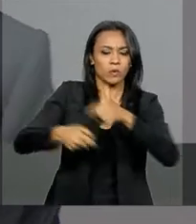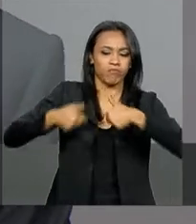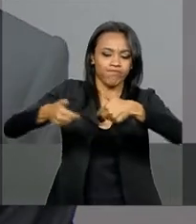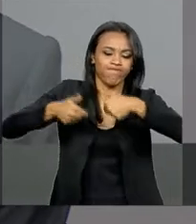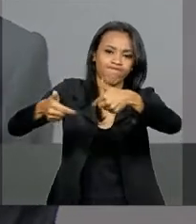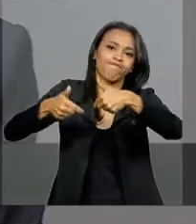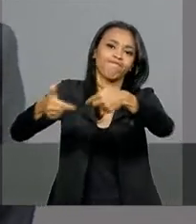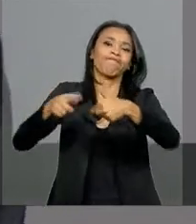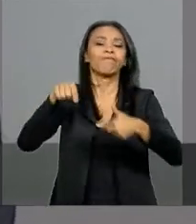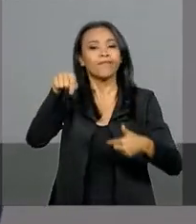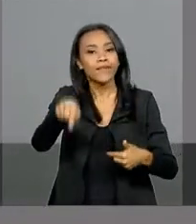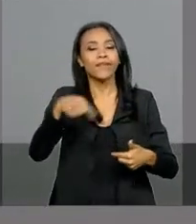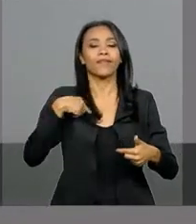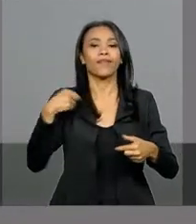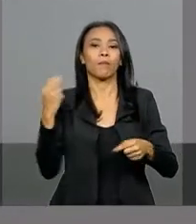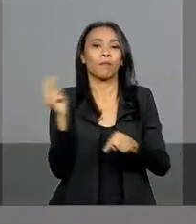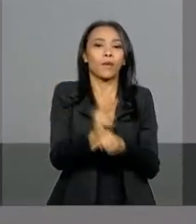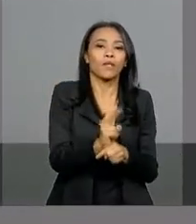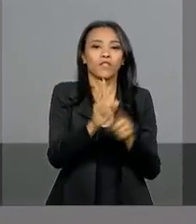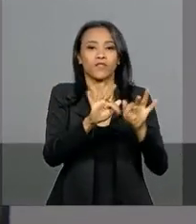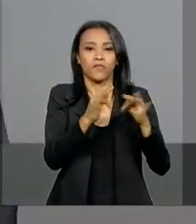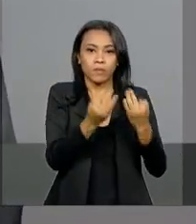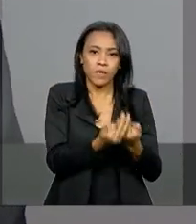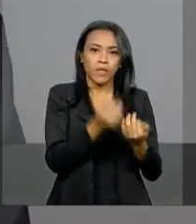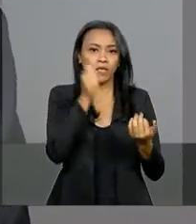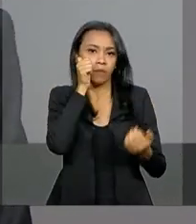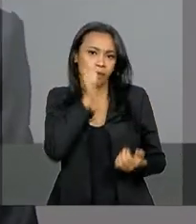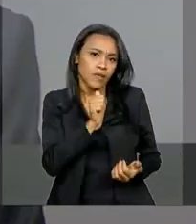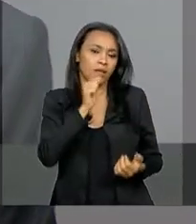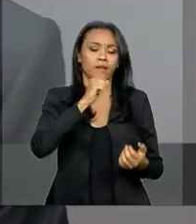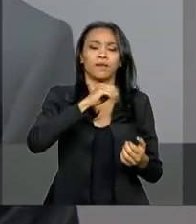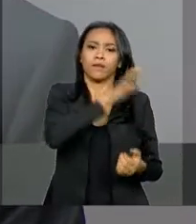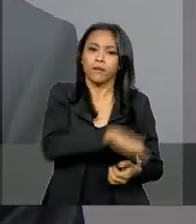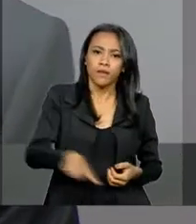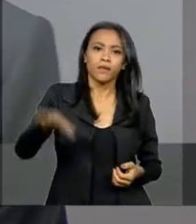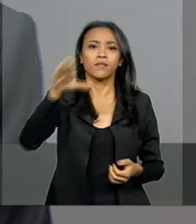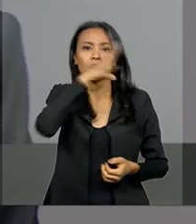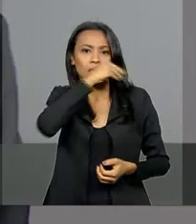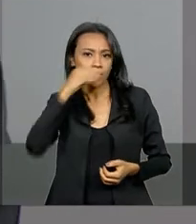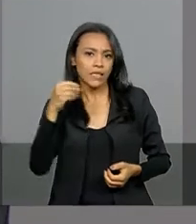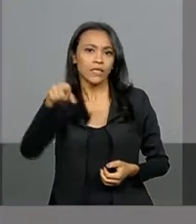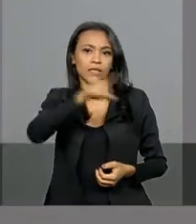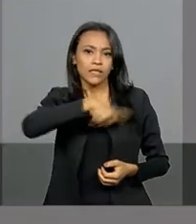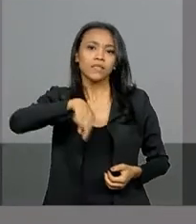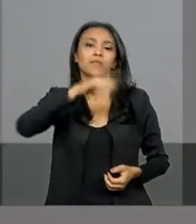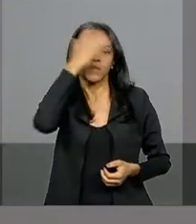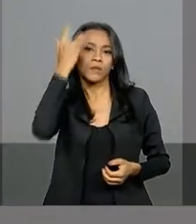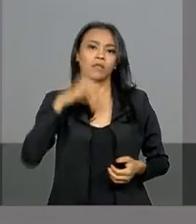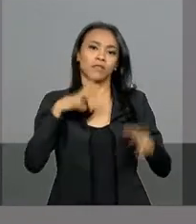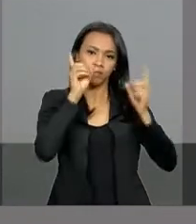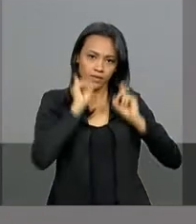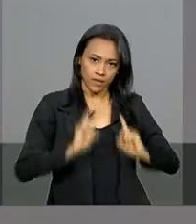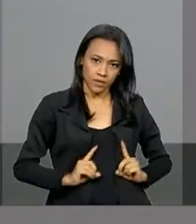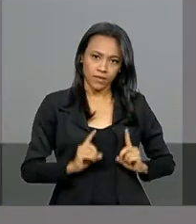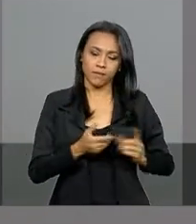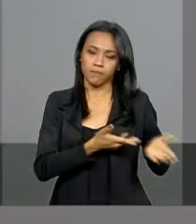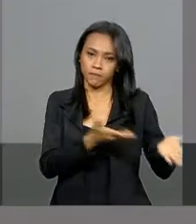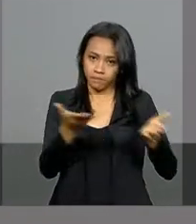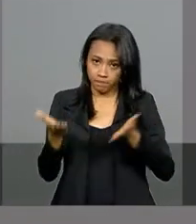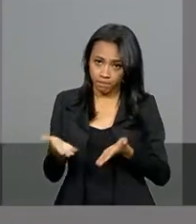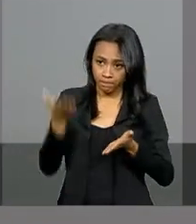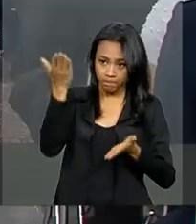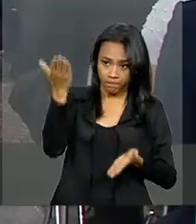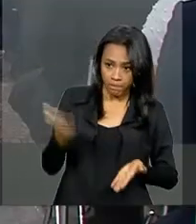defesa da família da mulher da criança do adolescente nos deficientes de estado torquato jardim